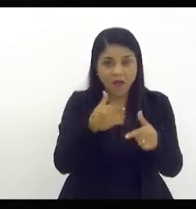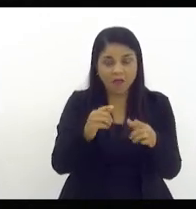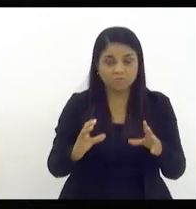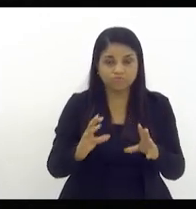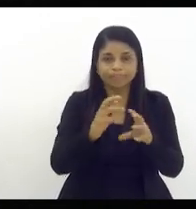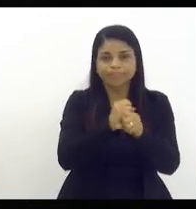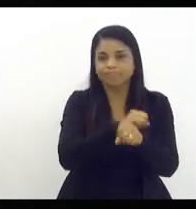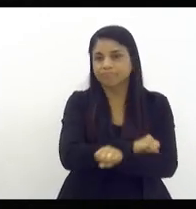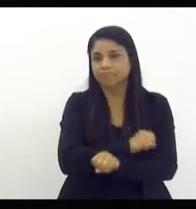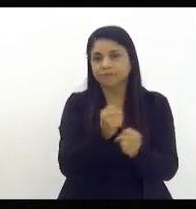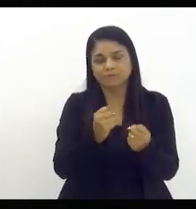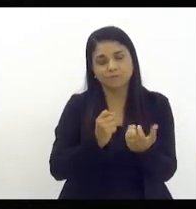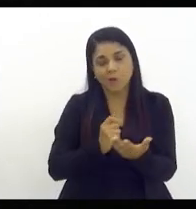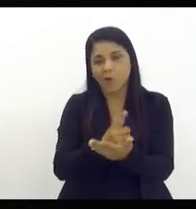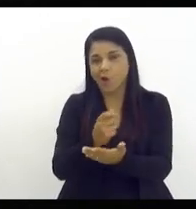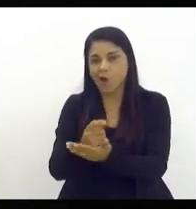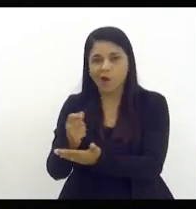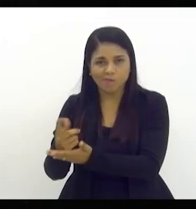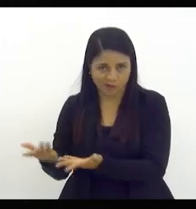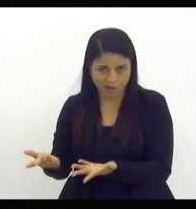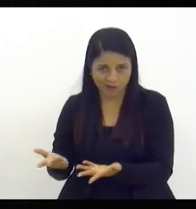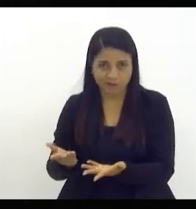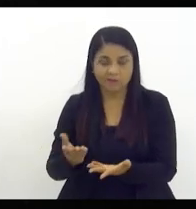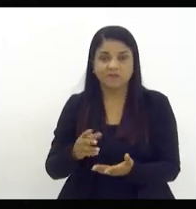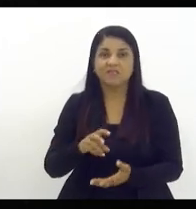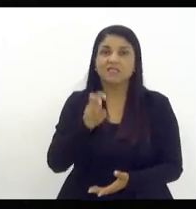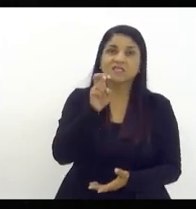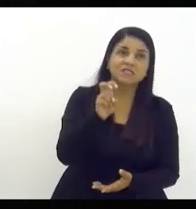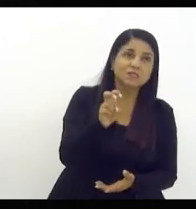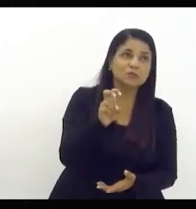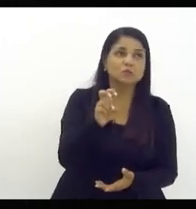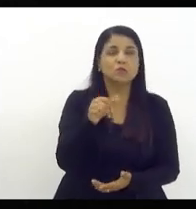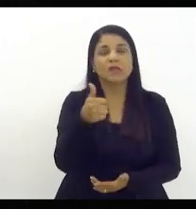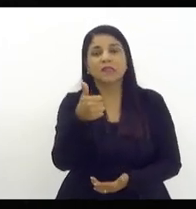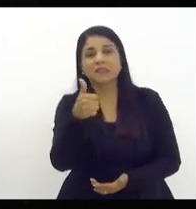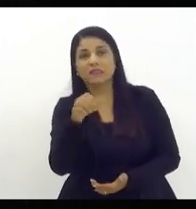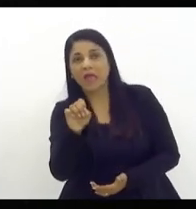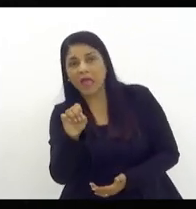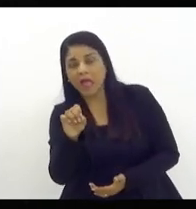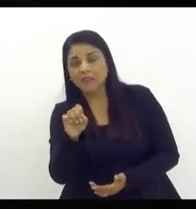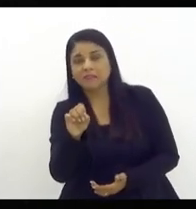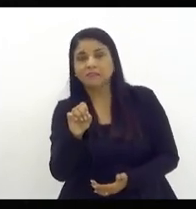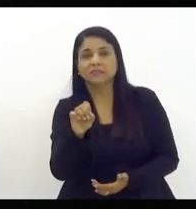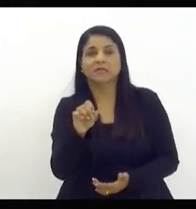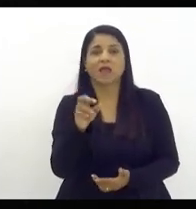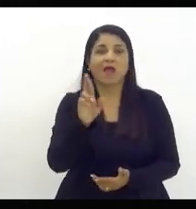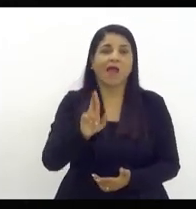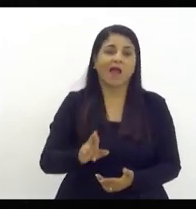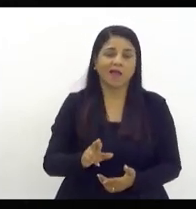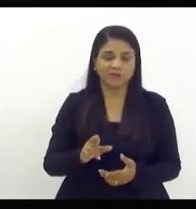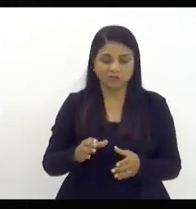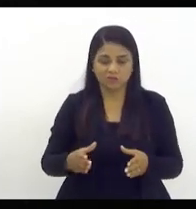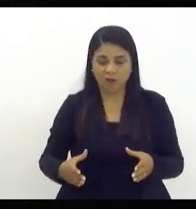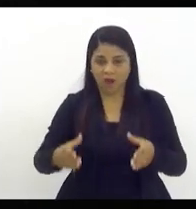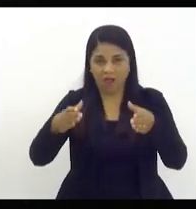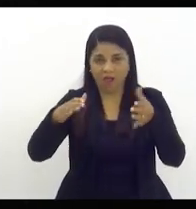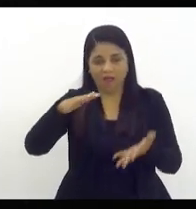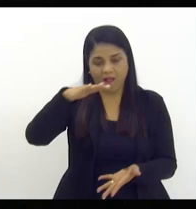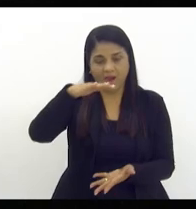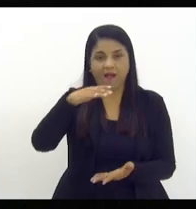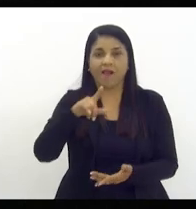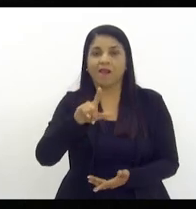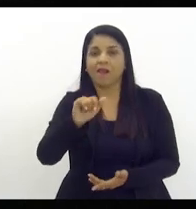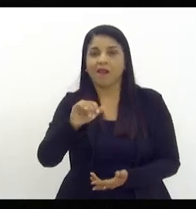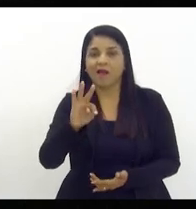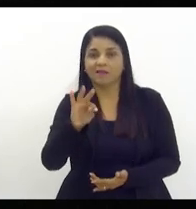pagar uma bacatela, muitas das vezes, de 5, 10 reais por um latão de marisco. Admire-se, pasme, senhores